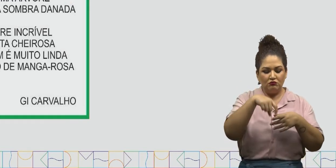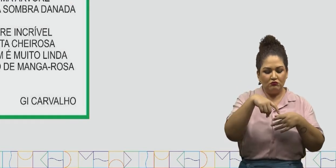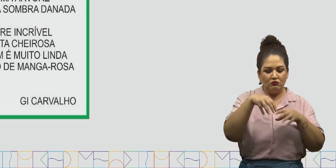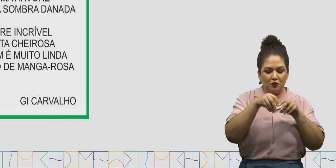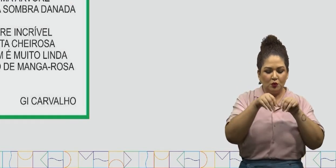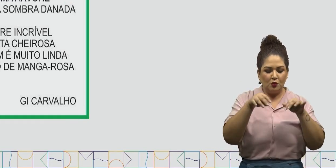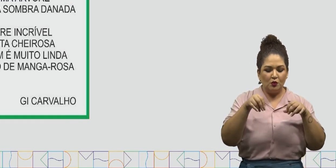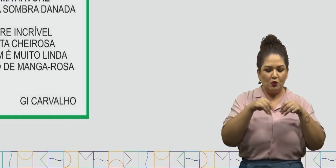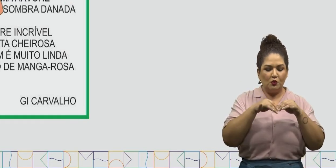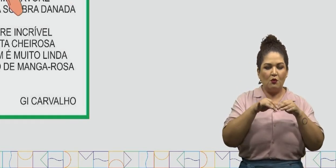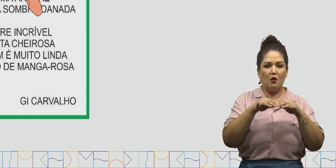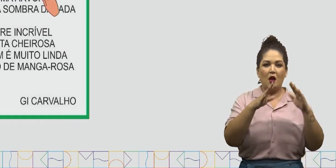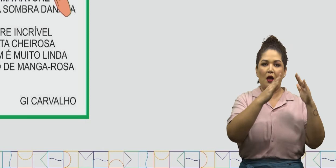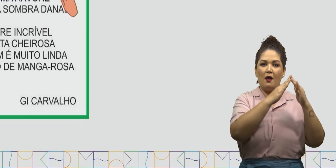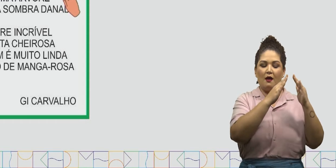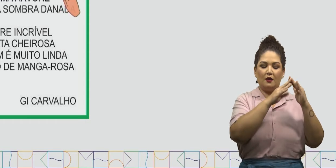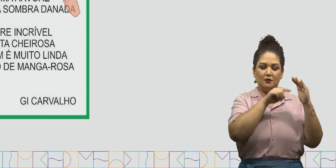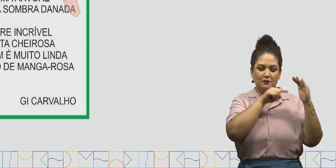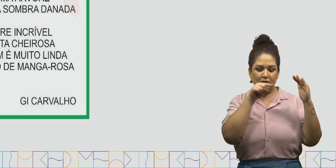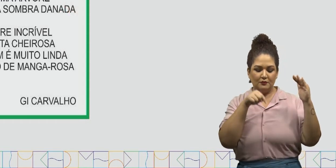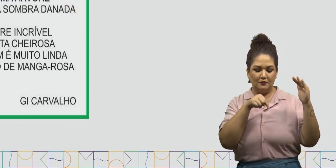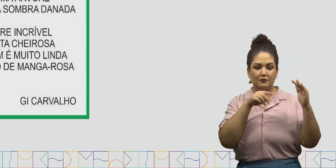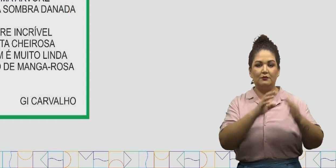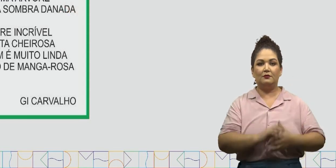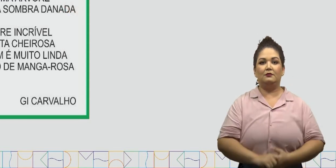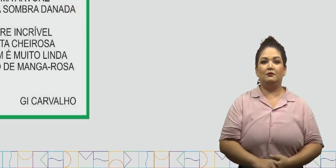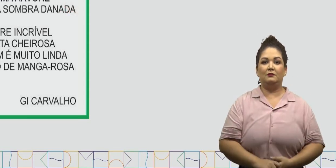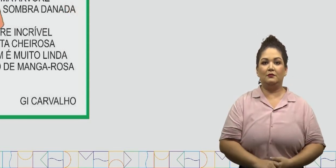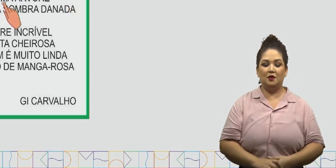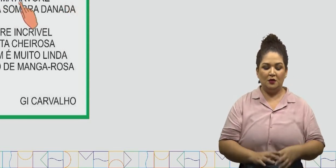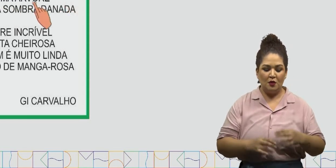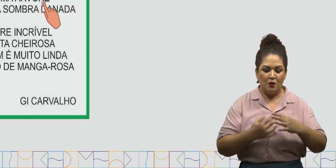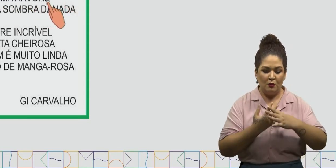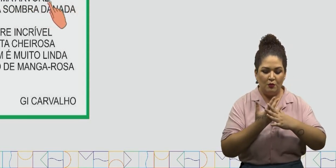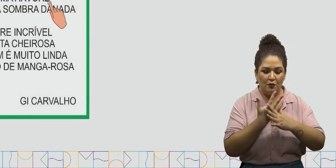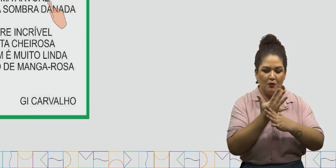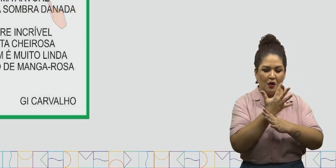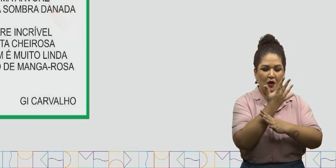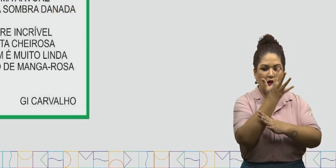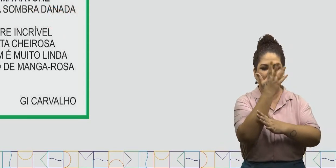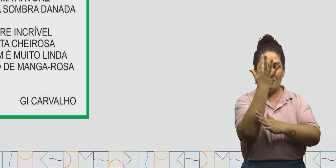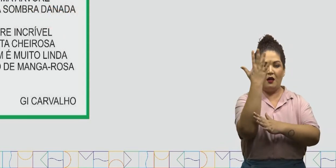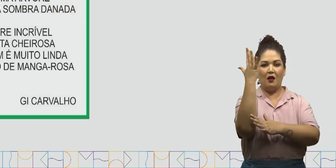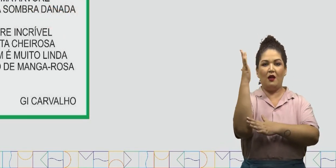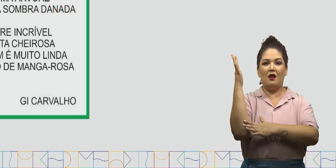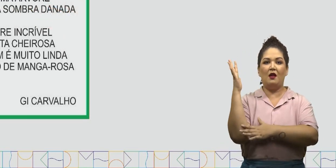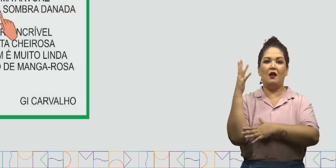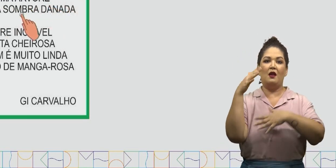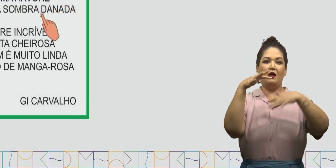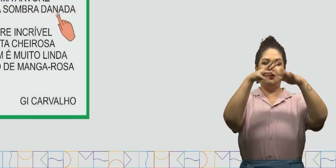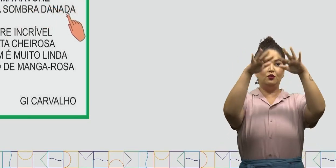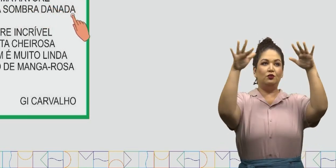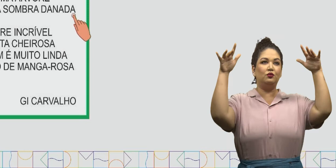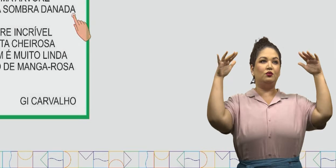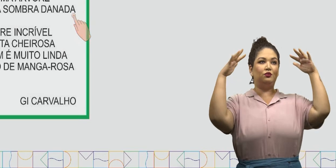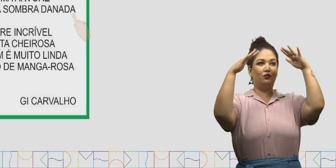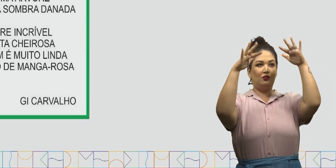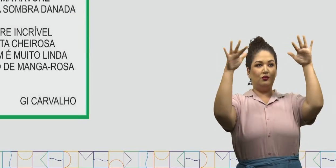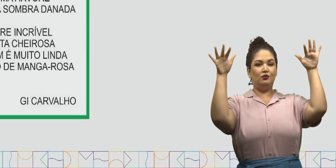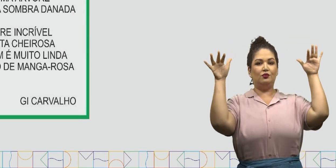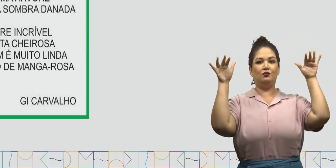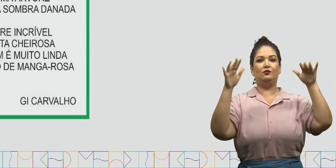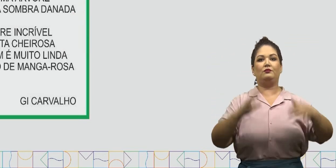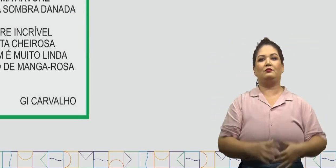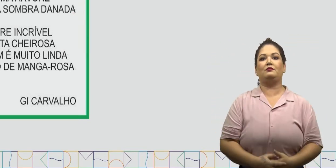mudinha no quintal da minha casa. Ela virou uma árvore que dá uma sombra